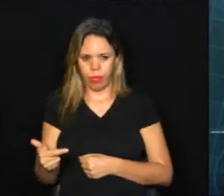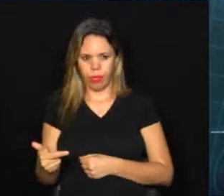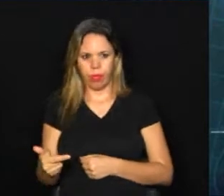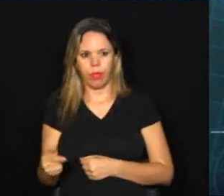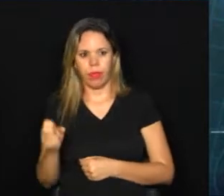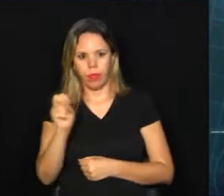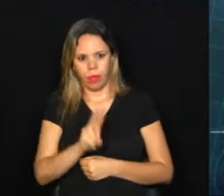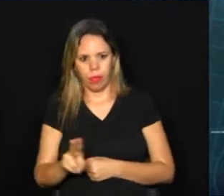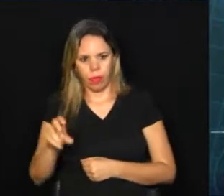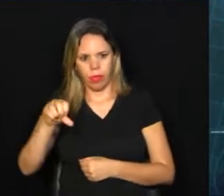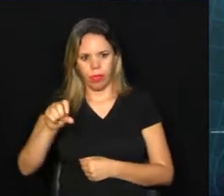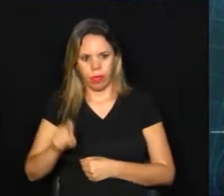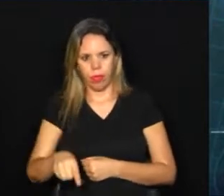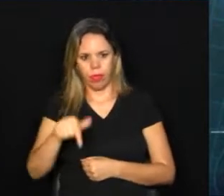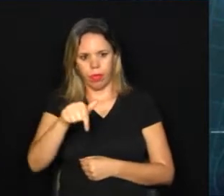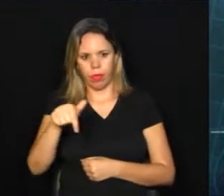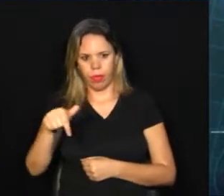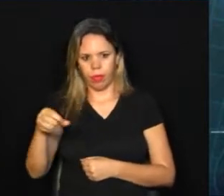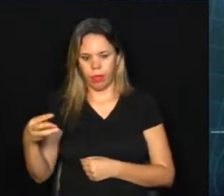10.392, Sumaré